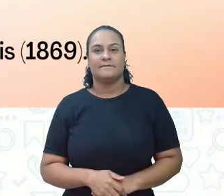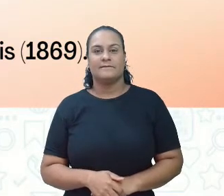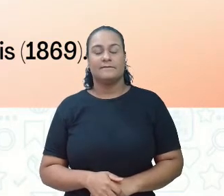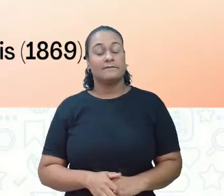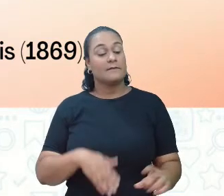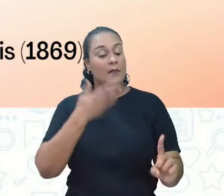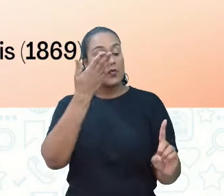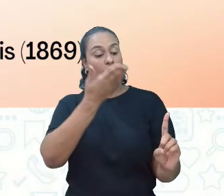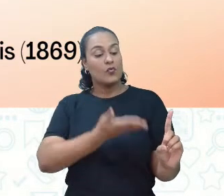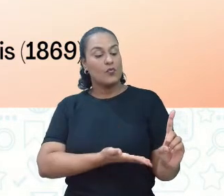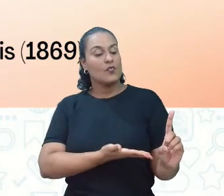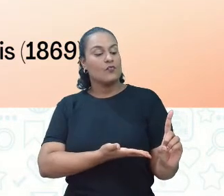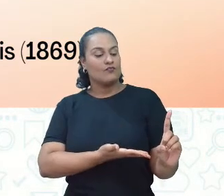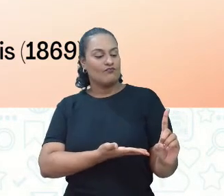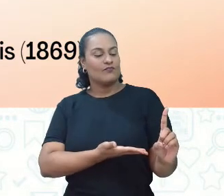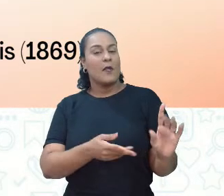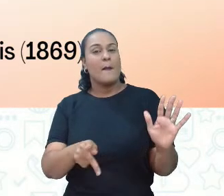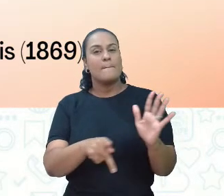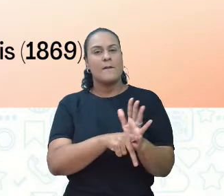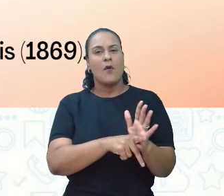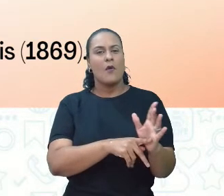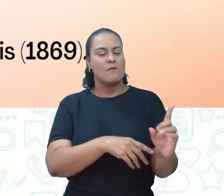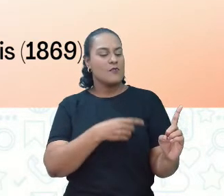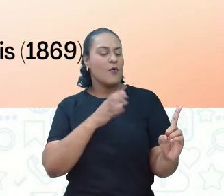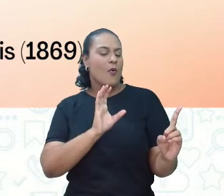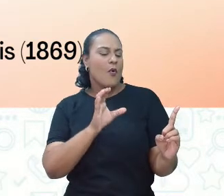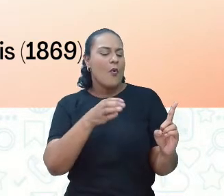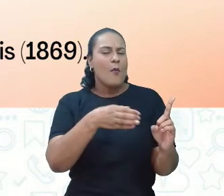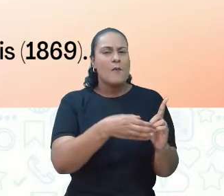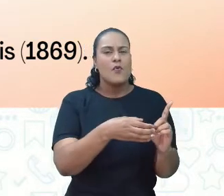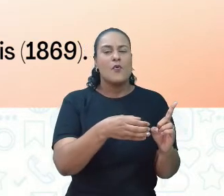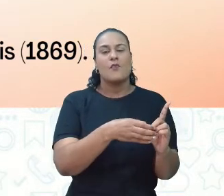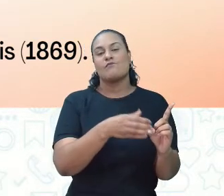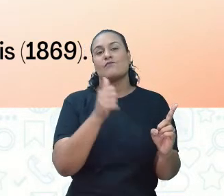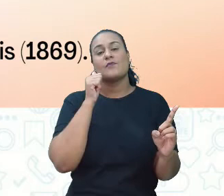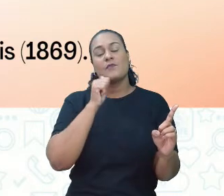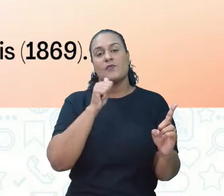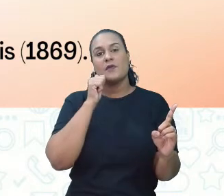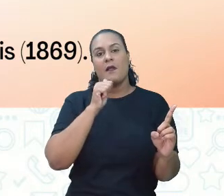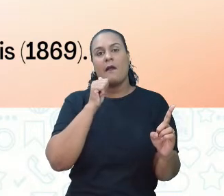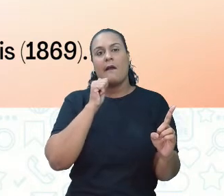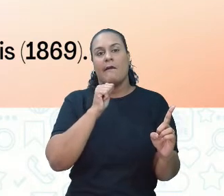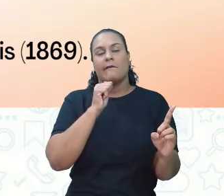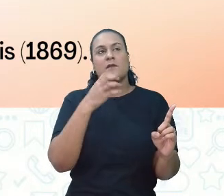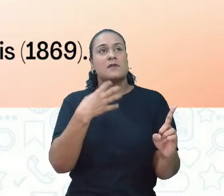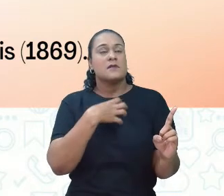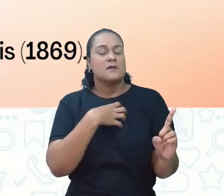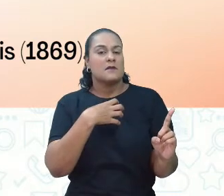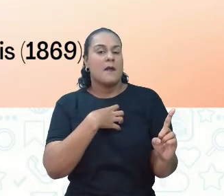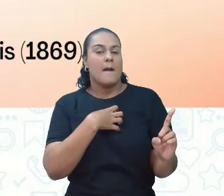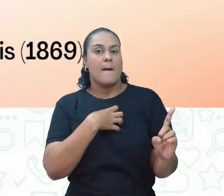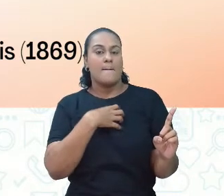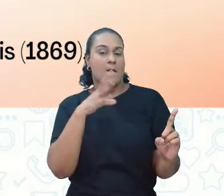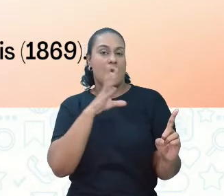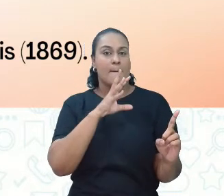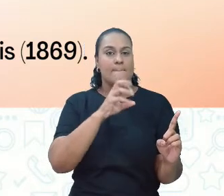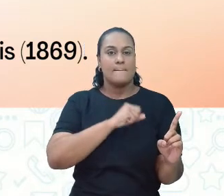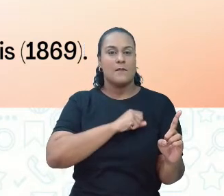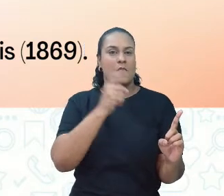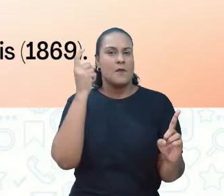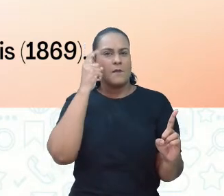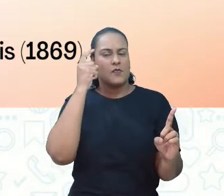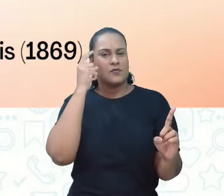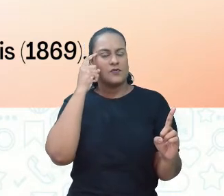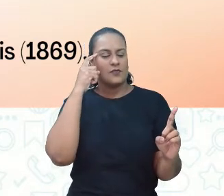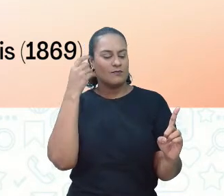Tu pertences ao pequeno número de mulheres que ainda sabem amar, sentir e pensar. Como te não amaria